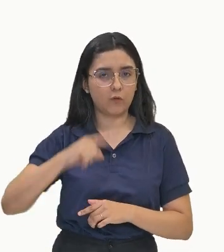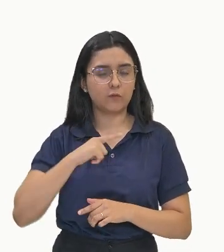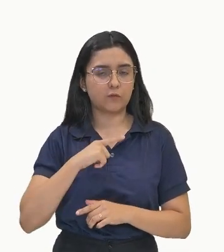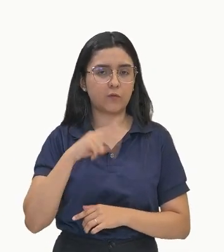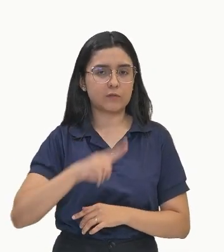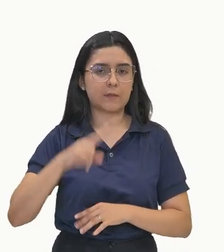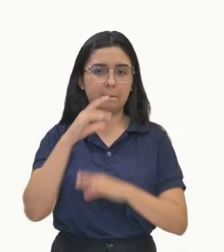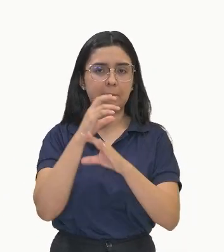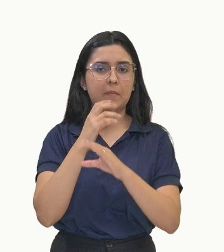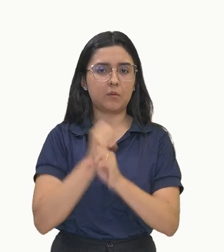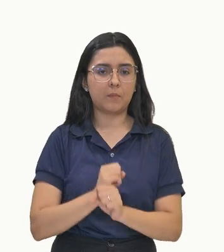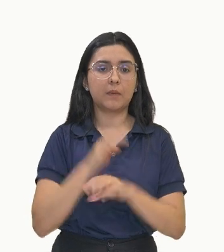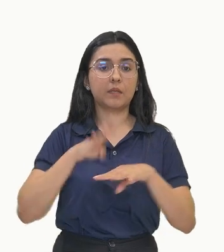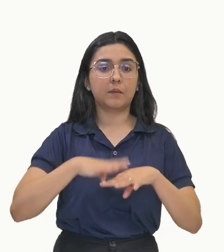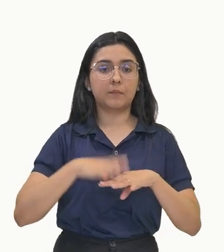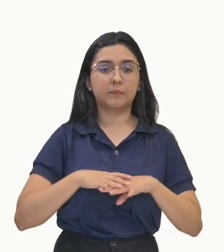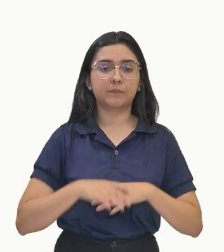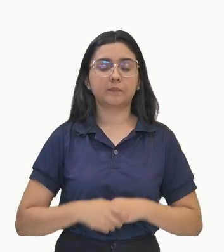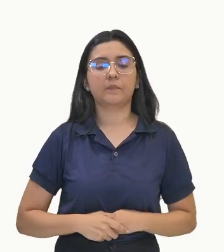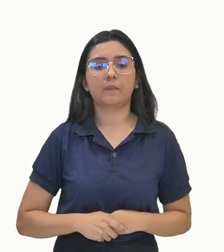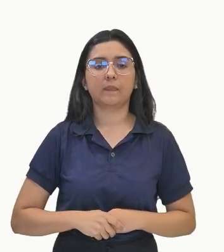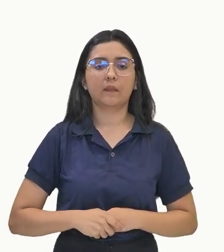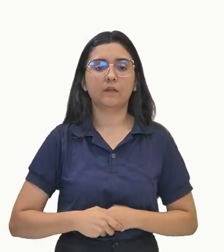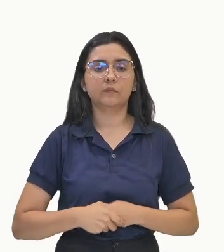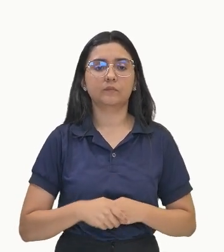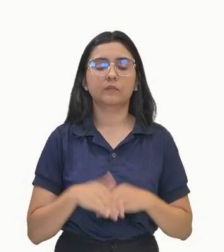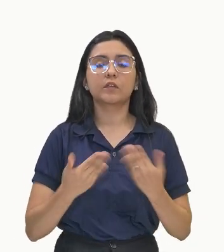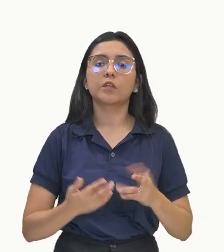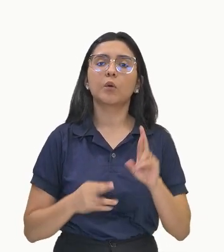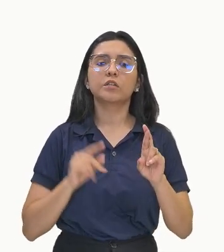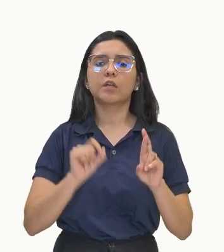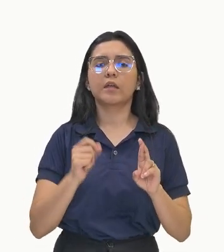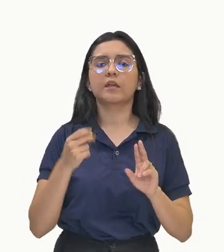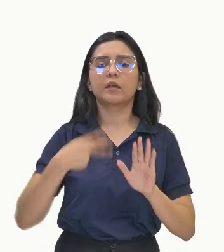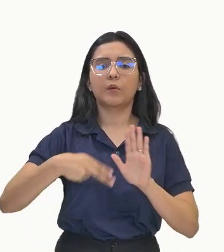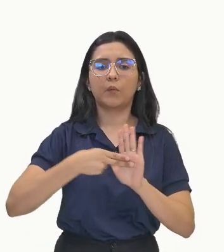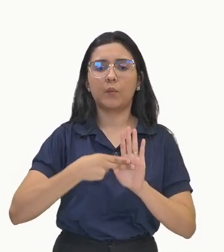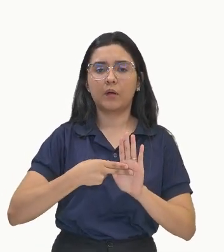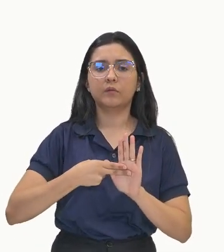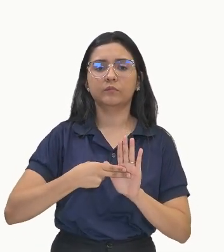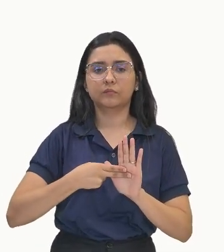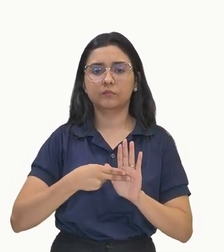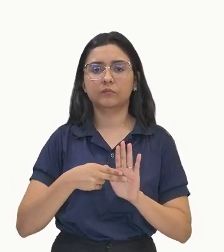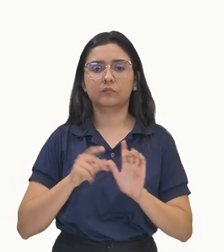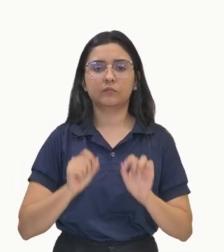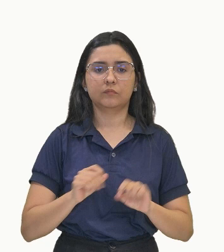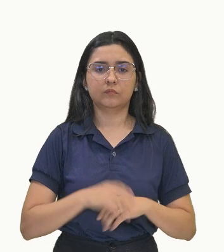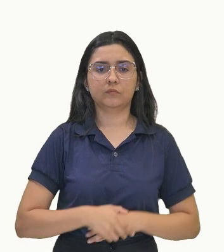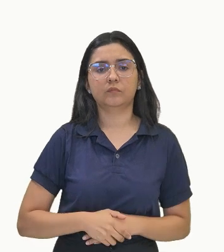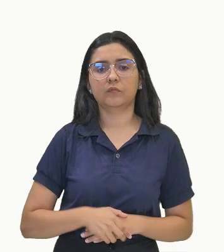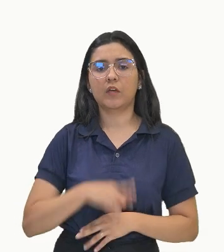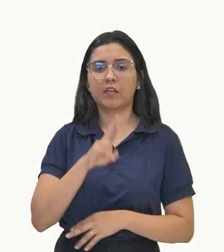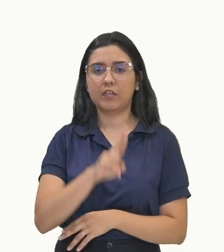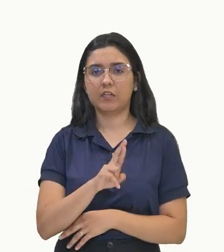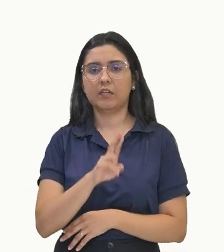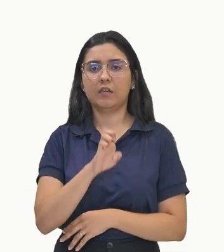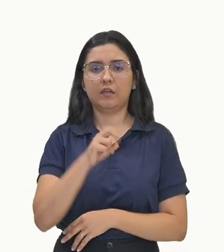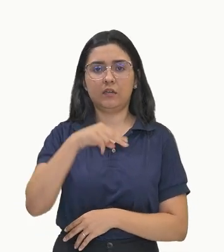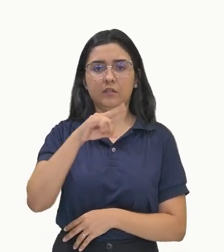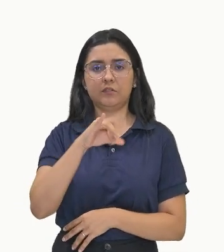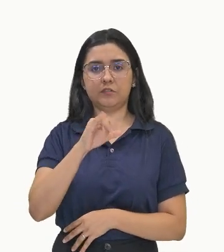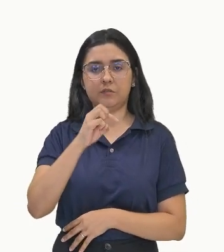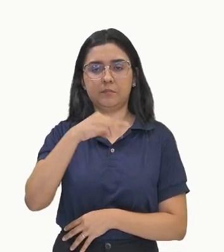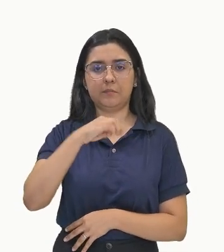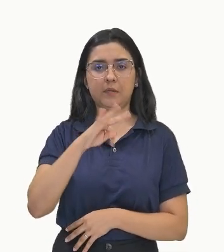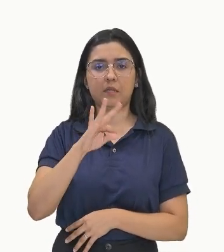Nós teremos o rendimento é igual ao rendimento real dividido